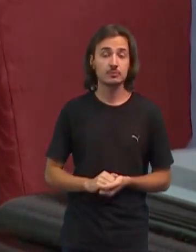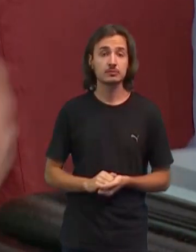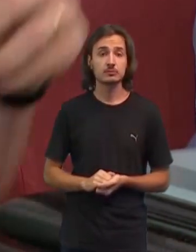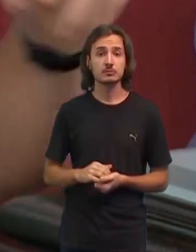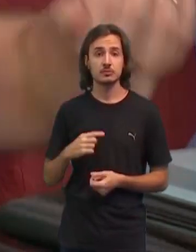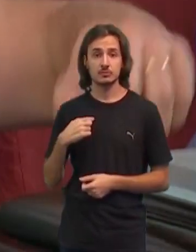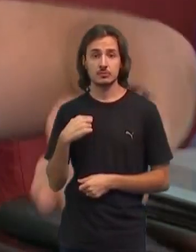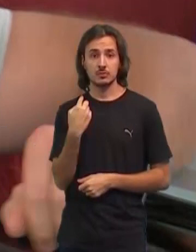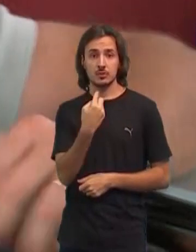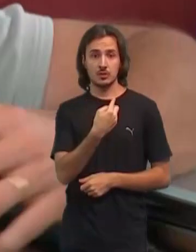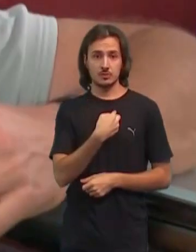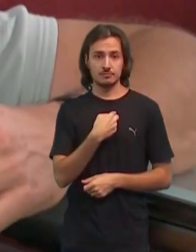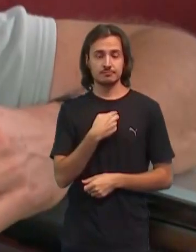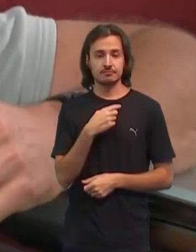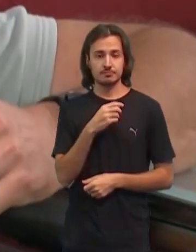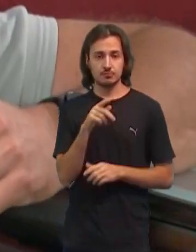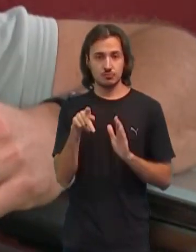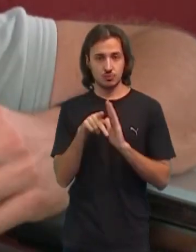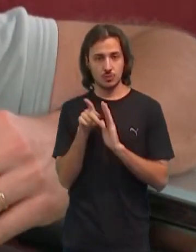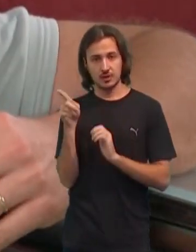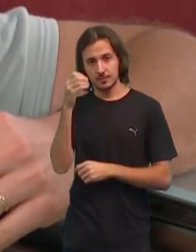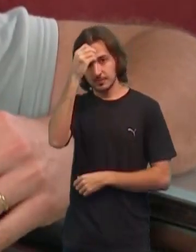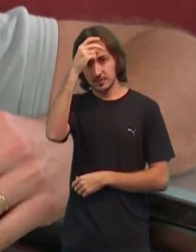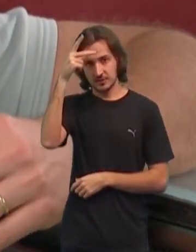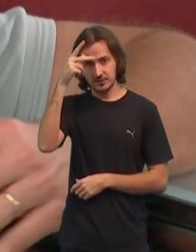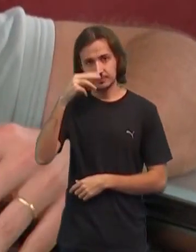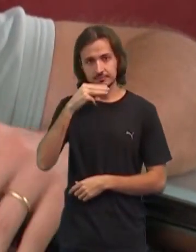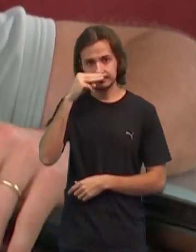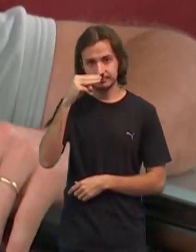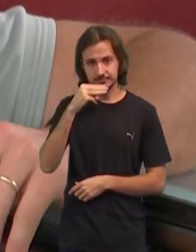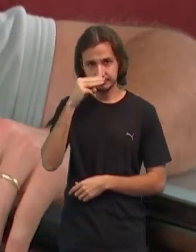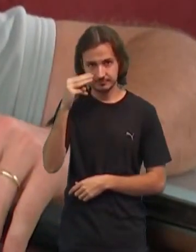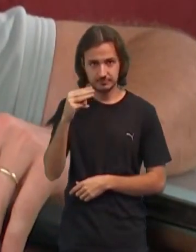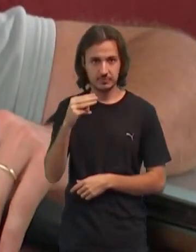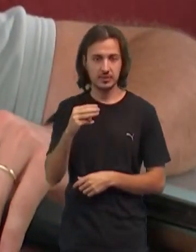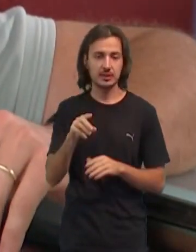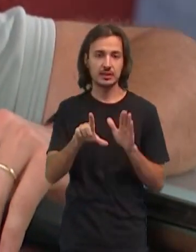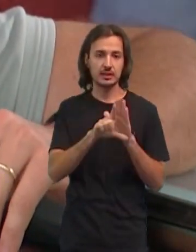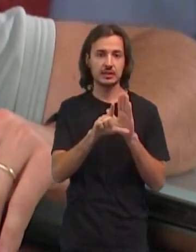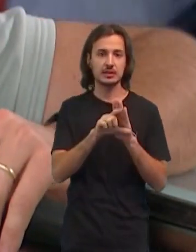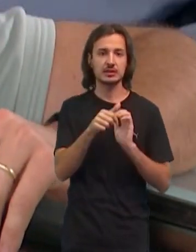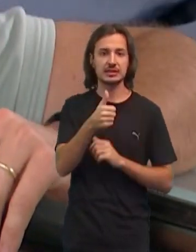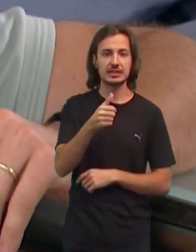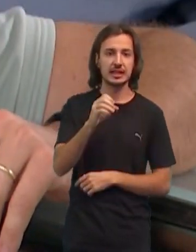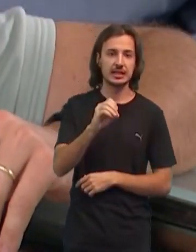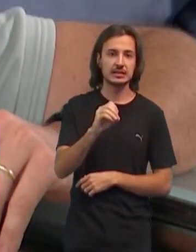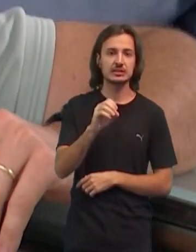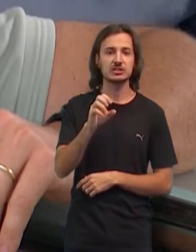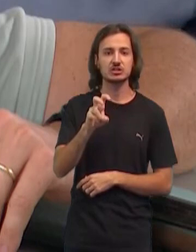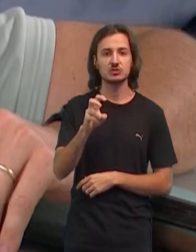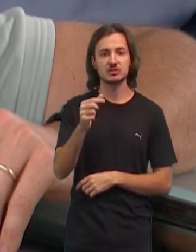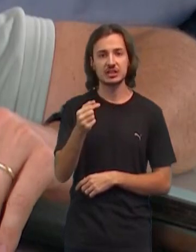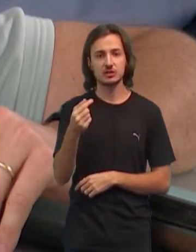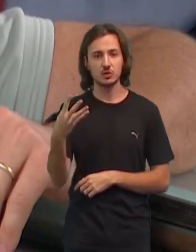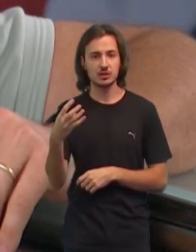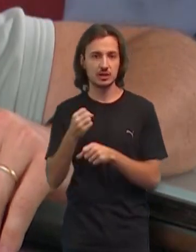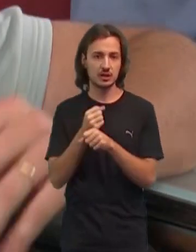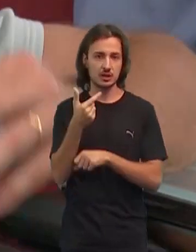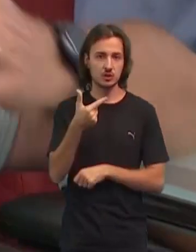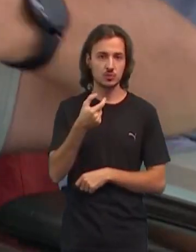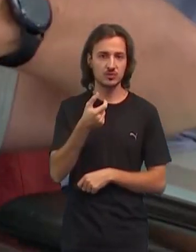alteração oriunda da prefeita Margarida Salomão. Estamos encaminhando alteração da Lei nº 14.754, de